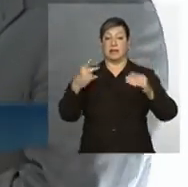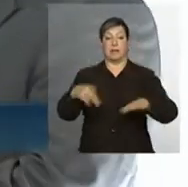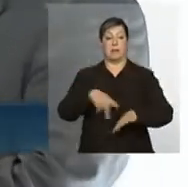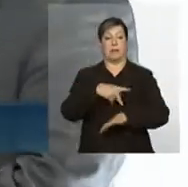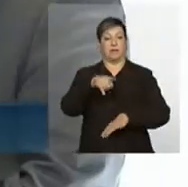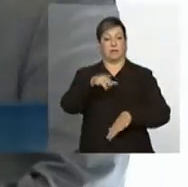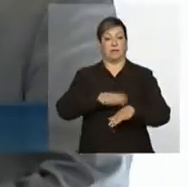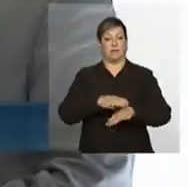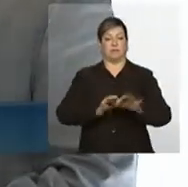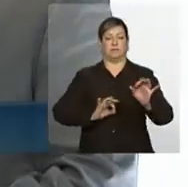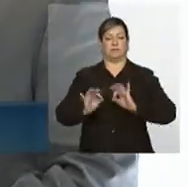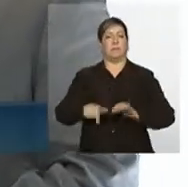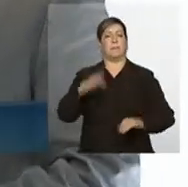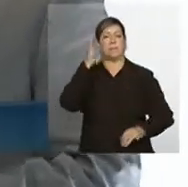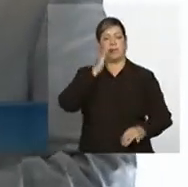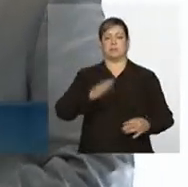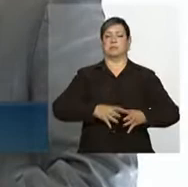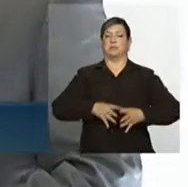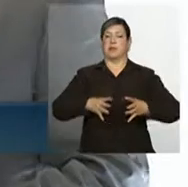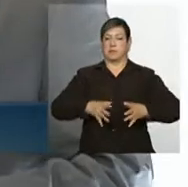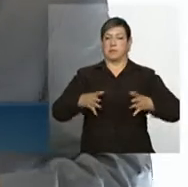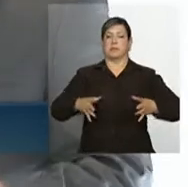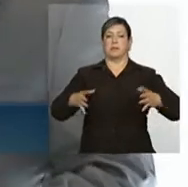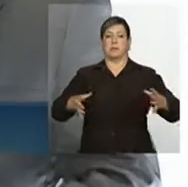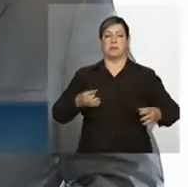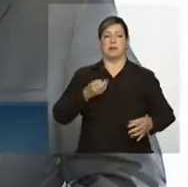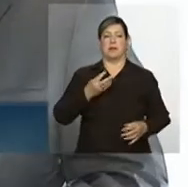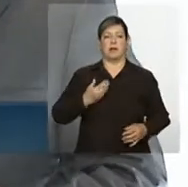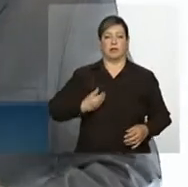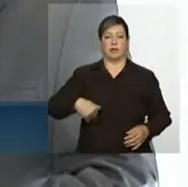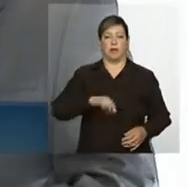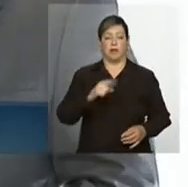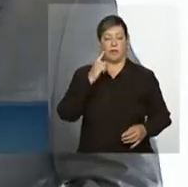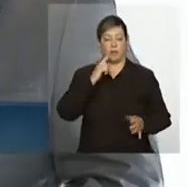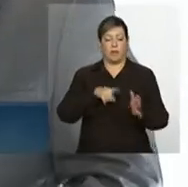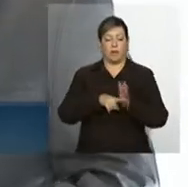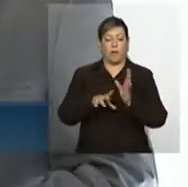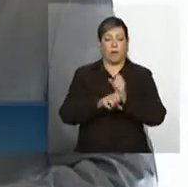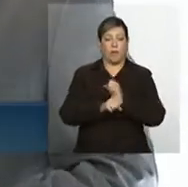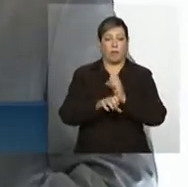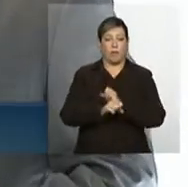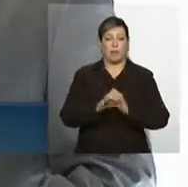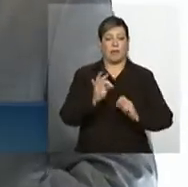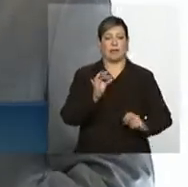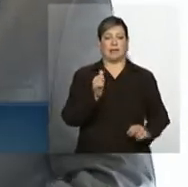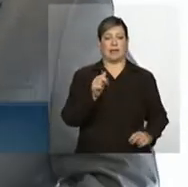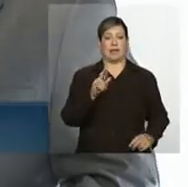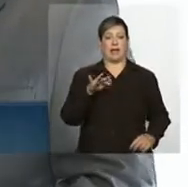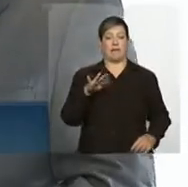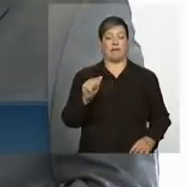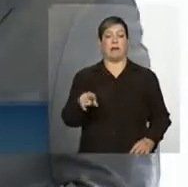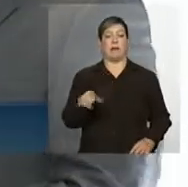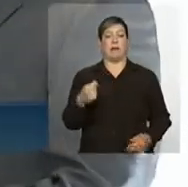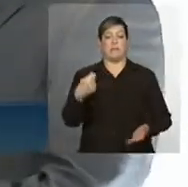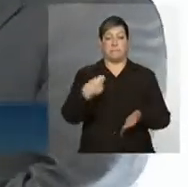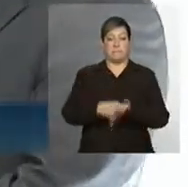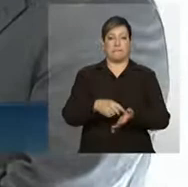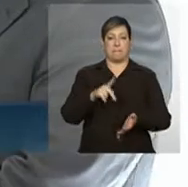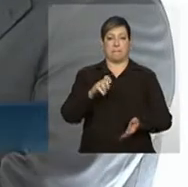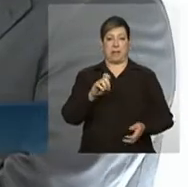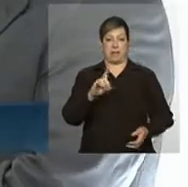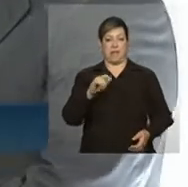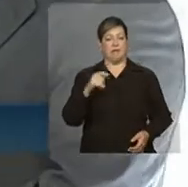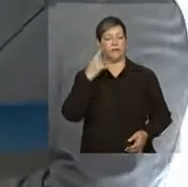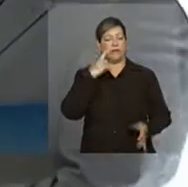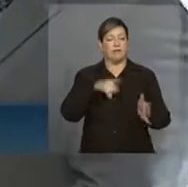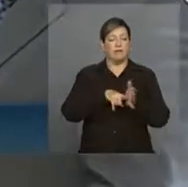É o Brasil crescendo. Nós, para calcularmos a tarifa teto de pedágio,